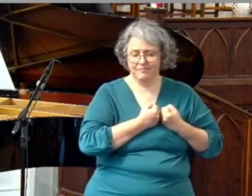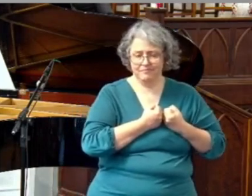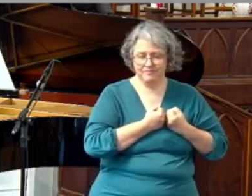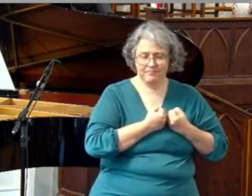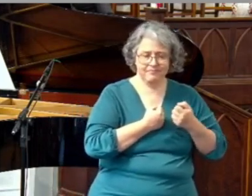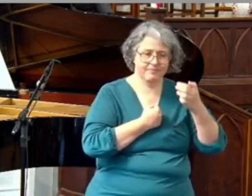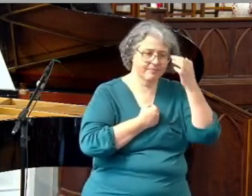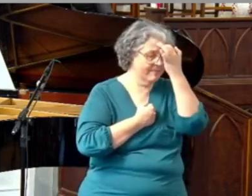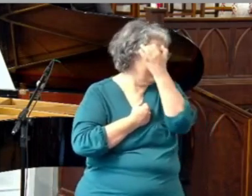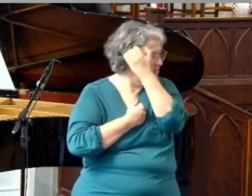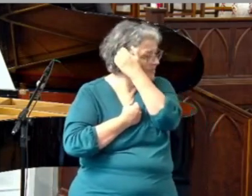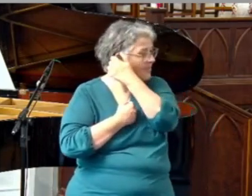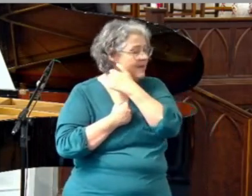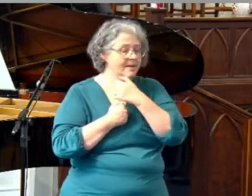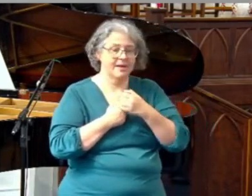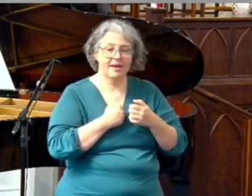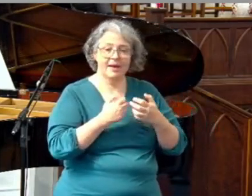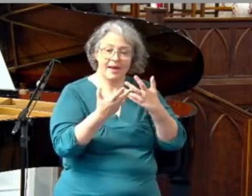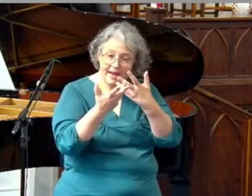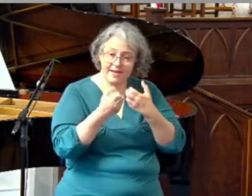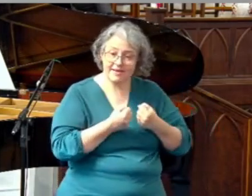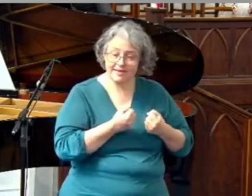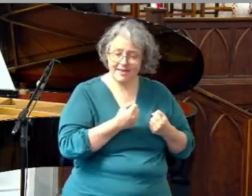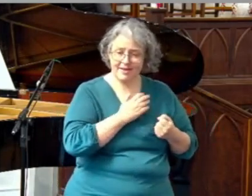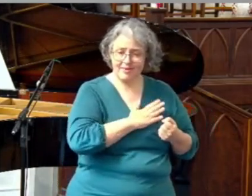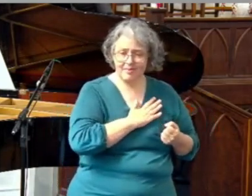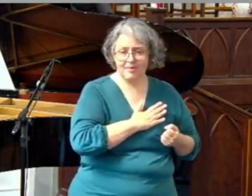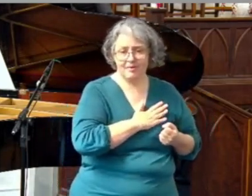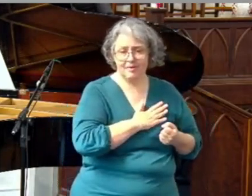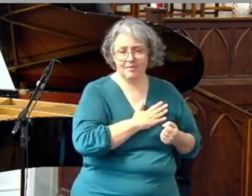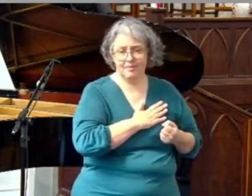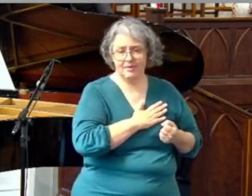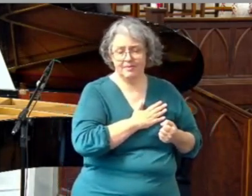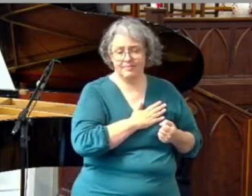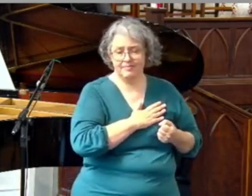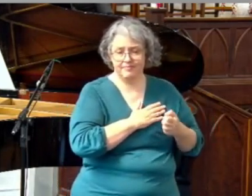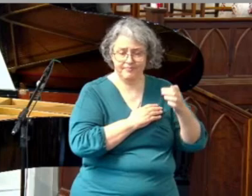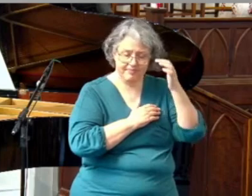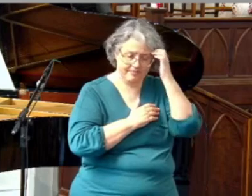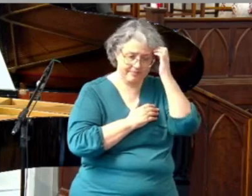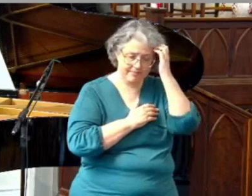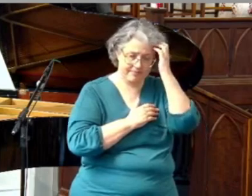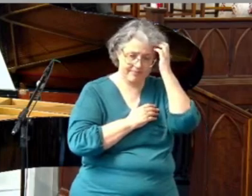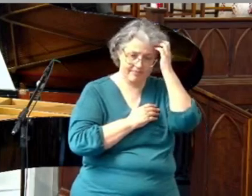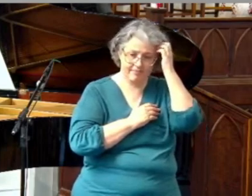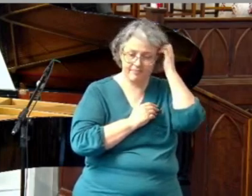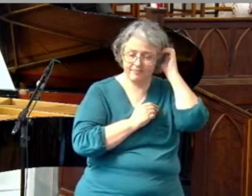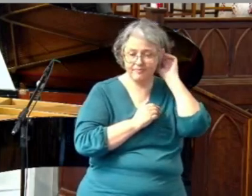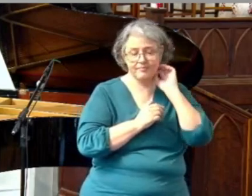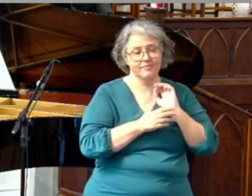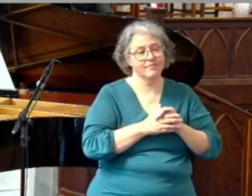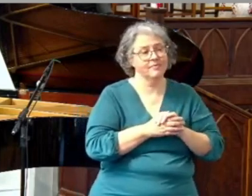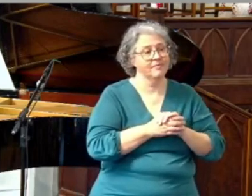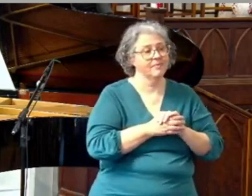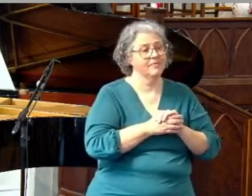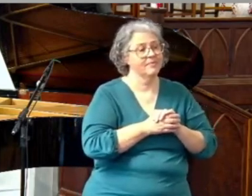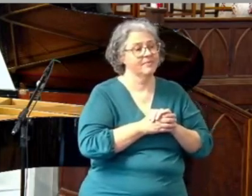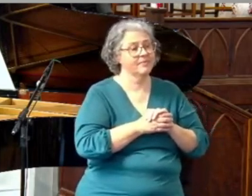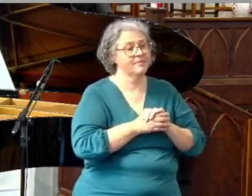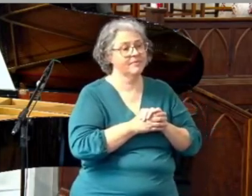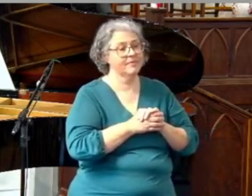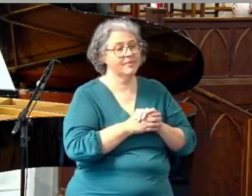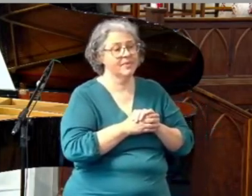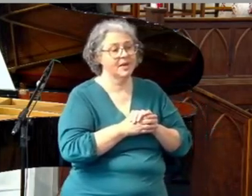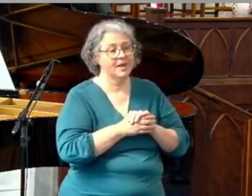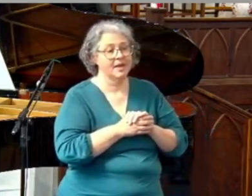salvadora. Mas eis uma aplicação pessoal. E na aplicação pessoal, pelo menos